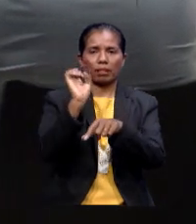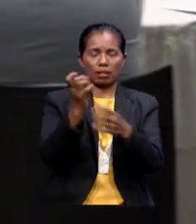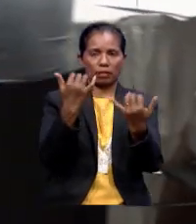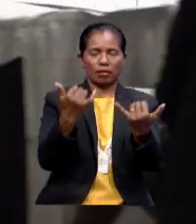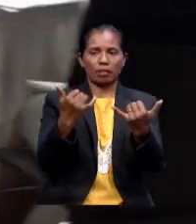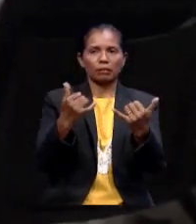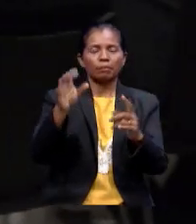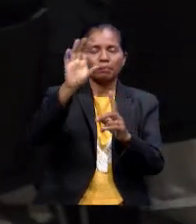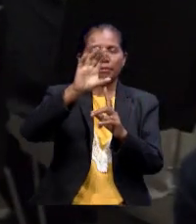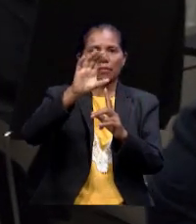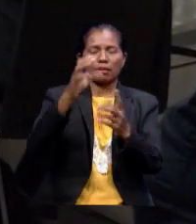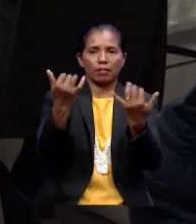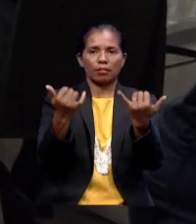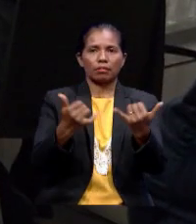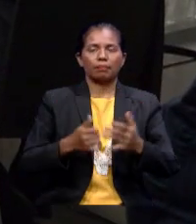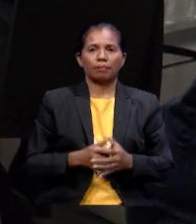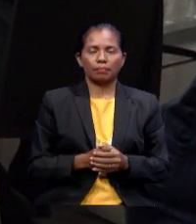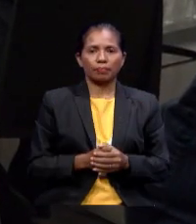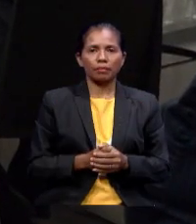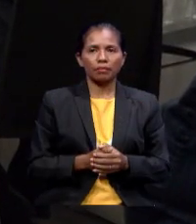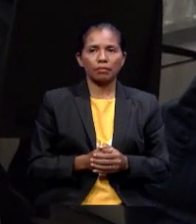receitas petrolíferas, latam não é fundamento.